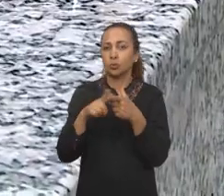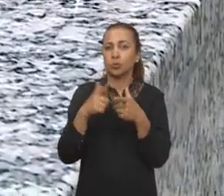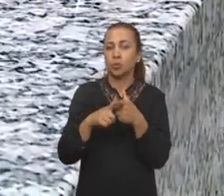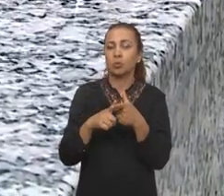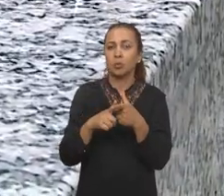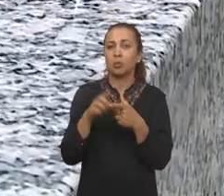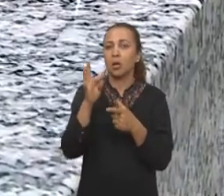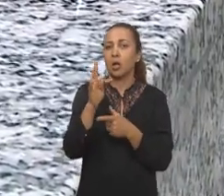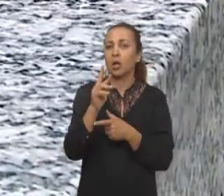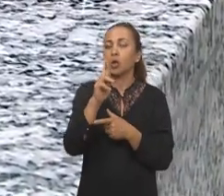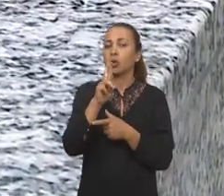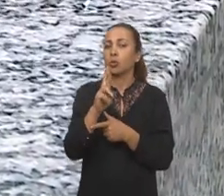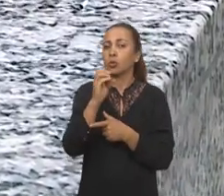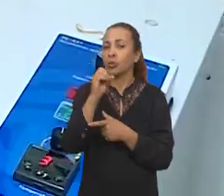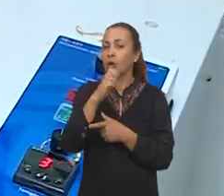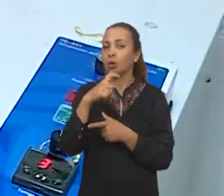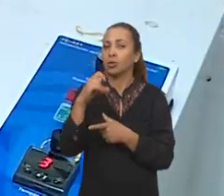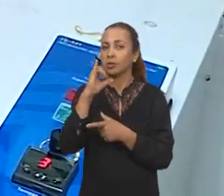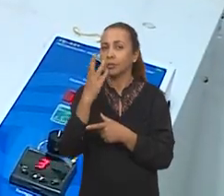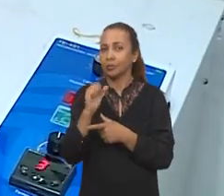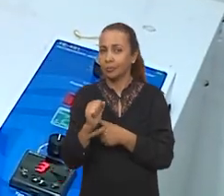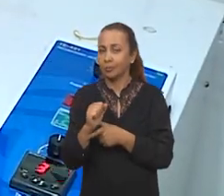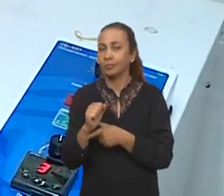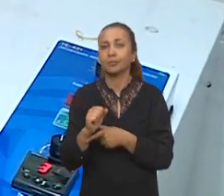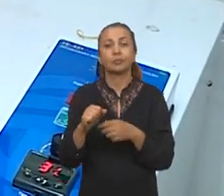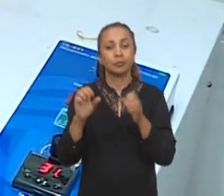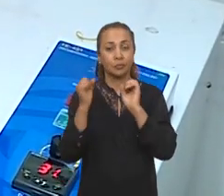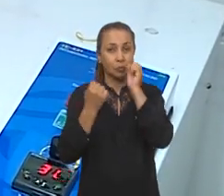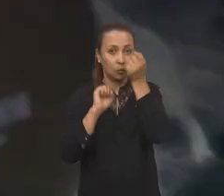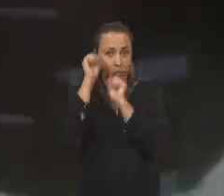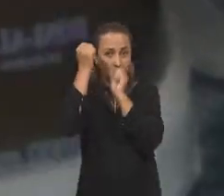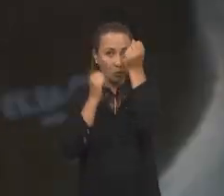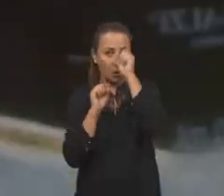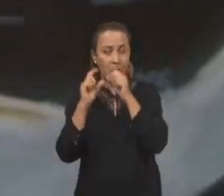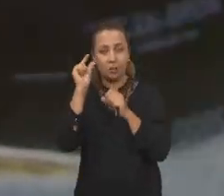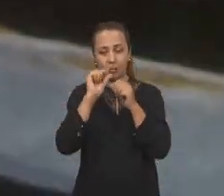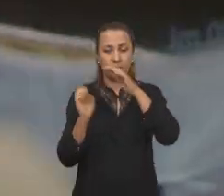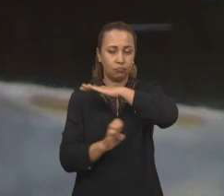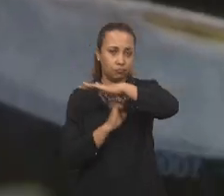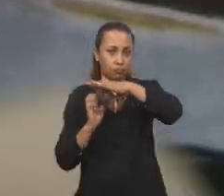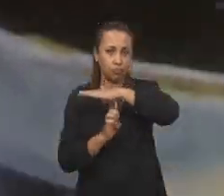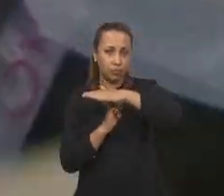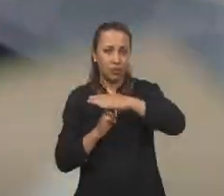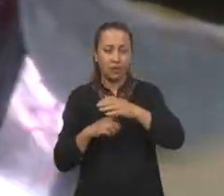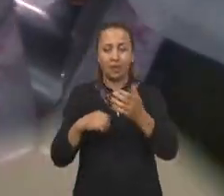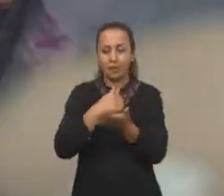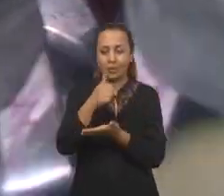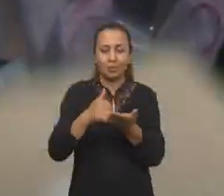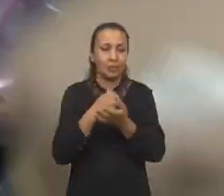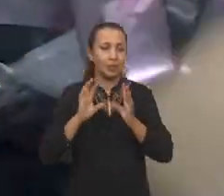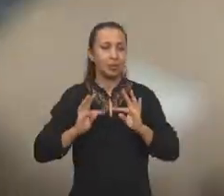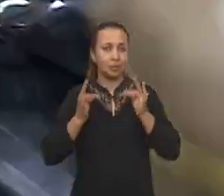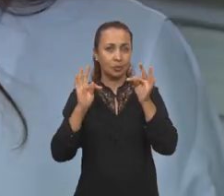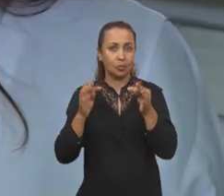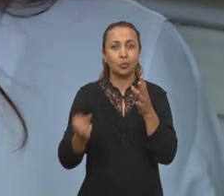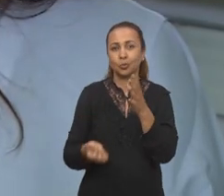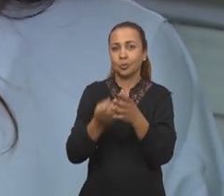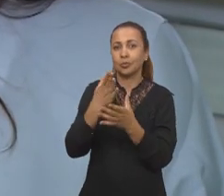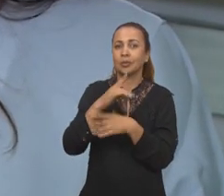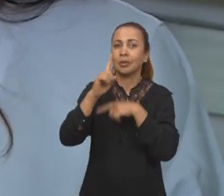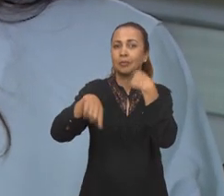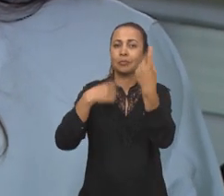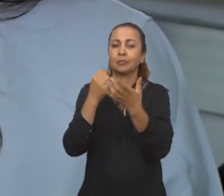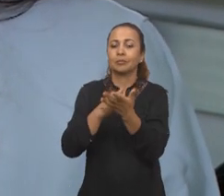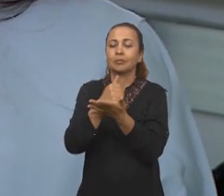resíduos tóxicos a microcentro é uma micro empresa de base tecnológica né que surgiu depois